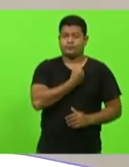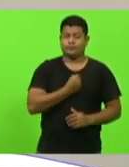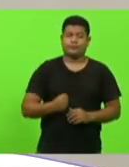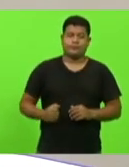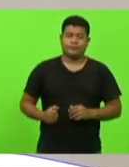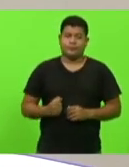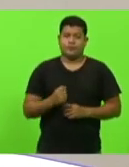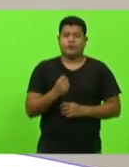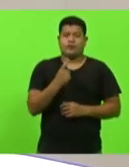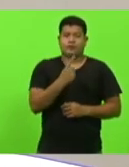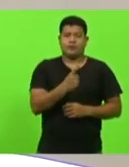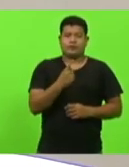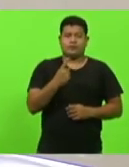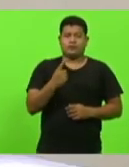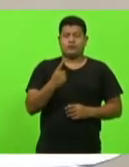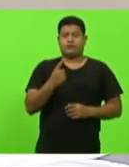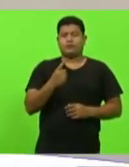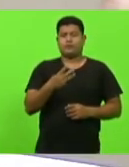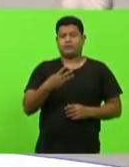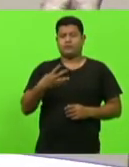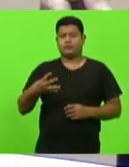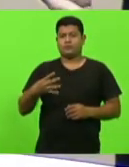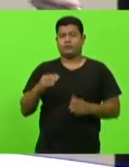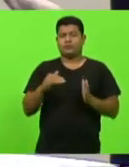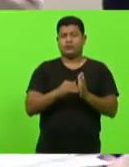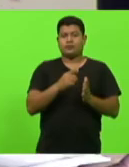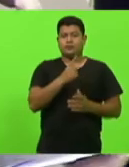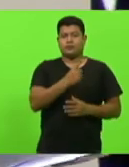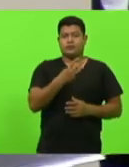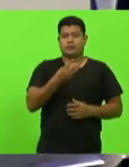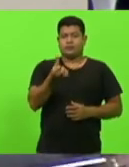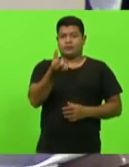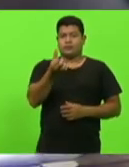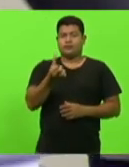Indicações 134 a 136.